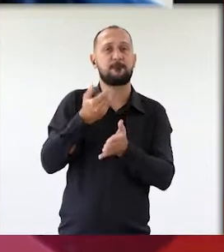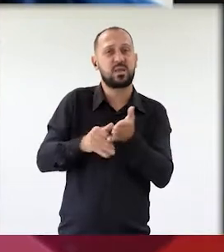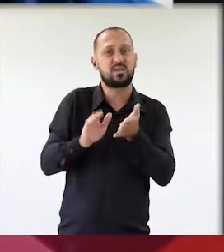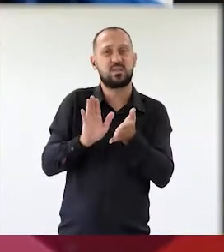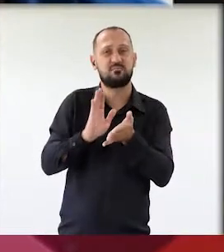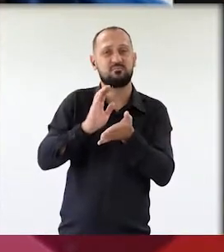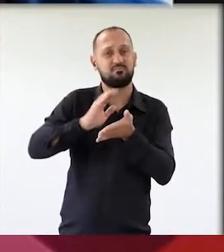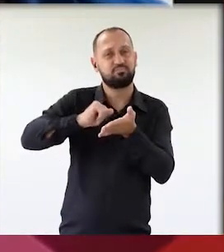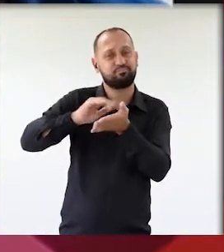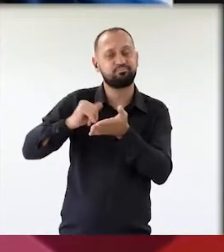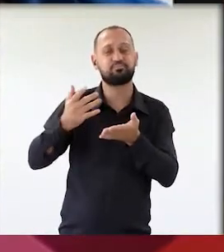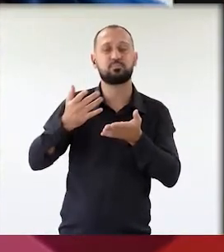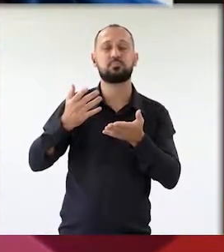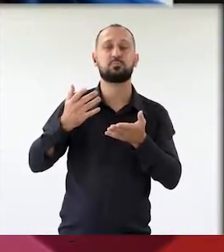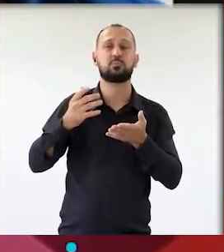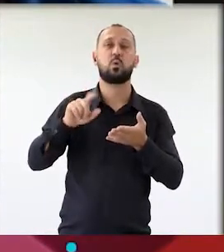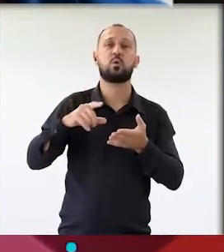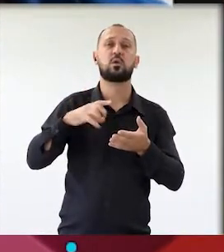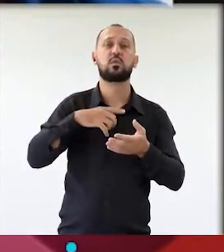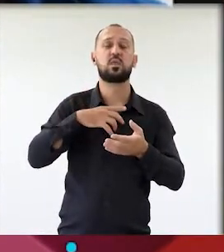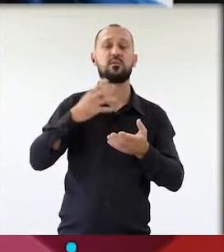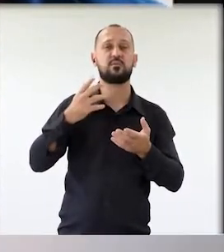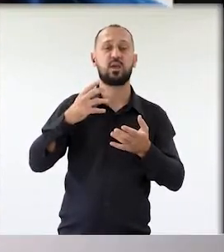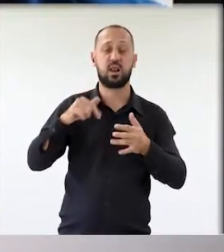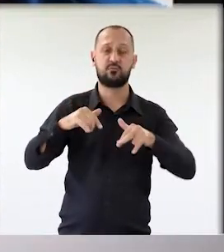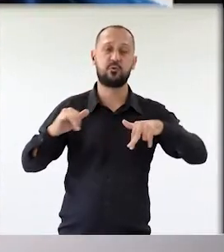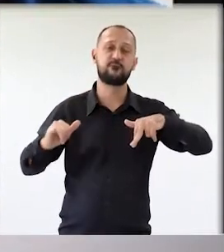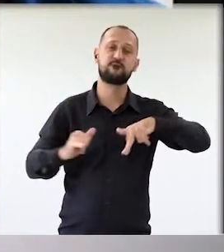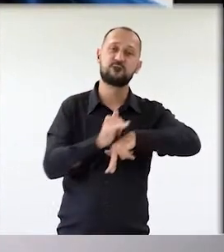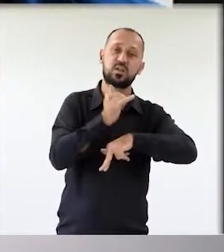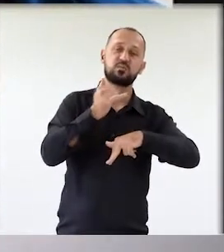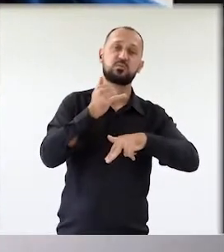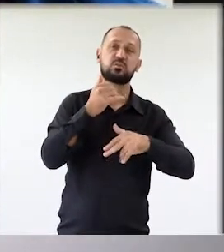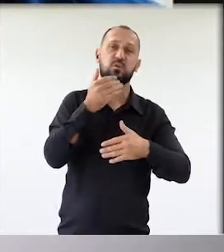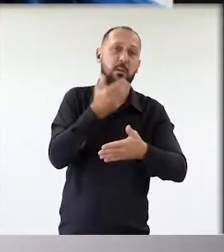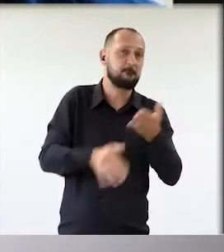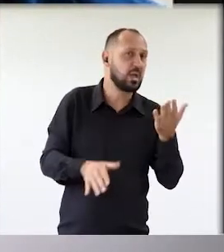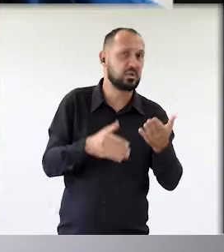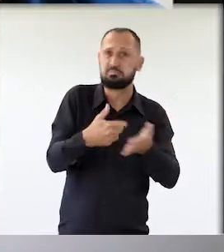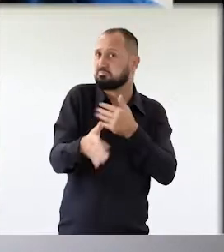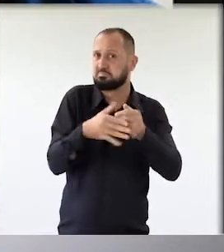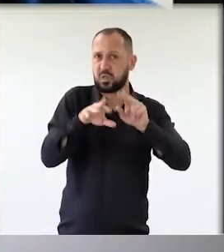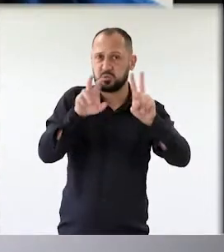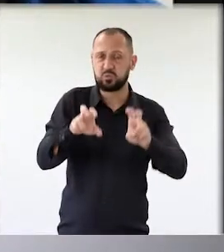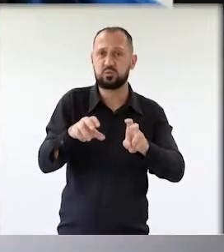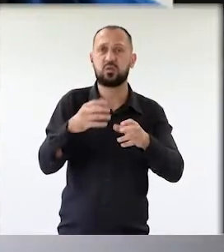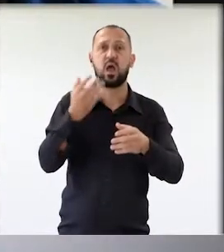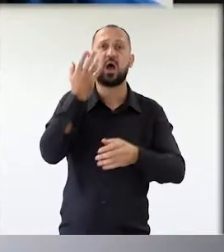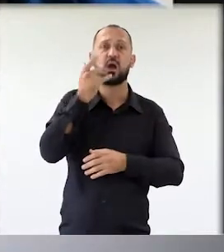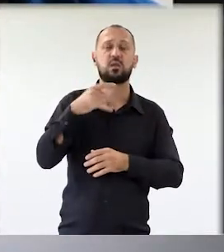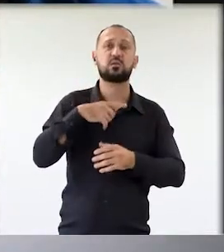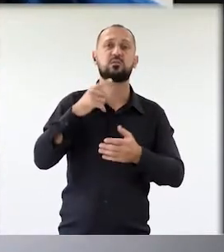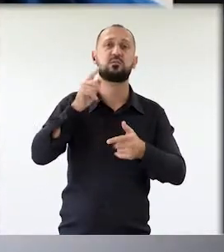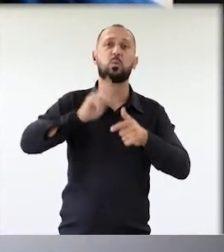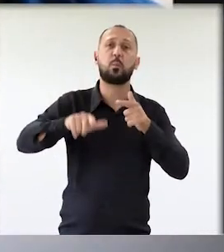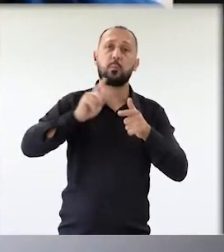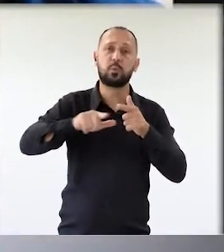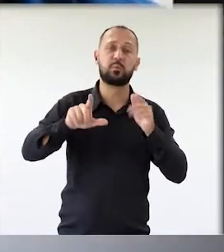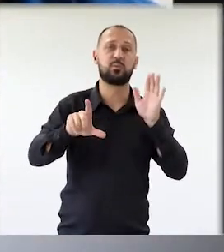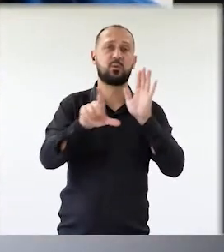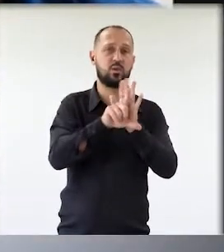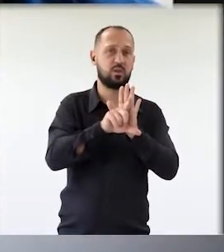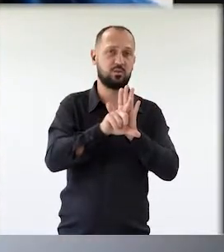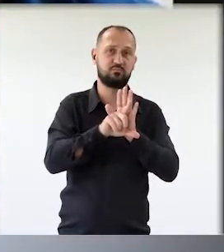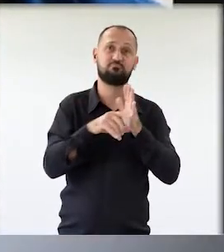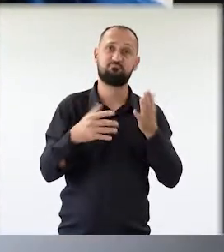direitos violados, né, e que foram vítimas de algum tipo de violação, e até mesmo adolescentes em